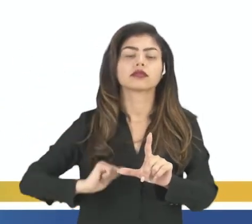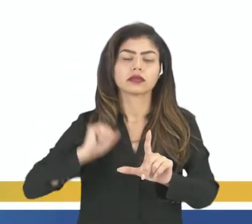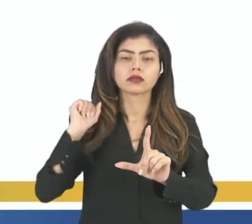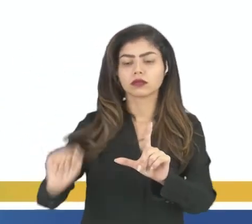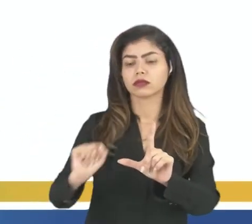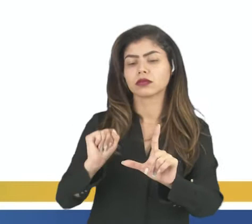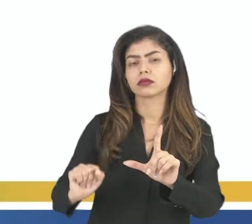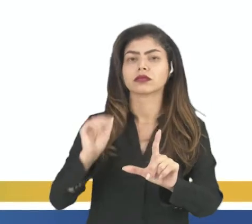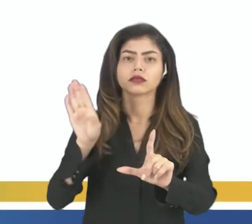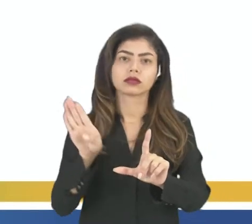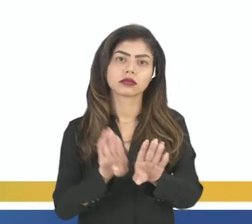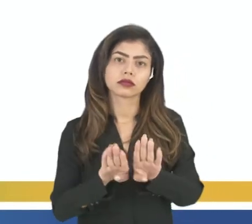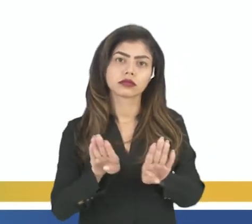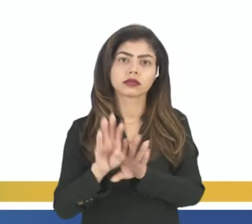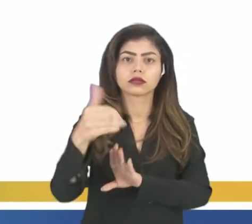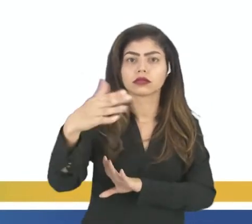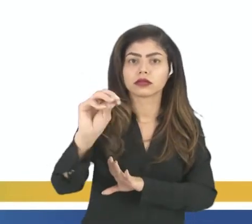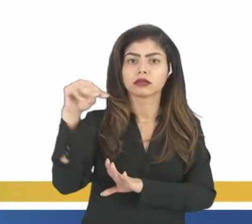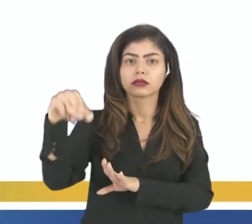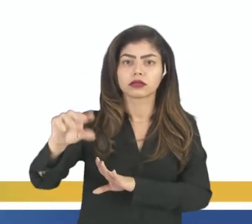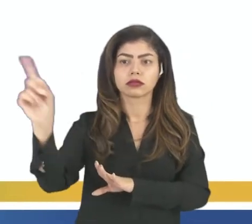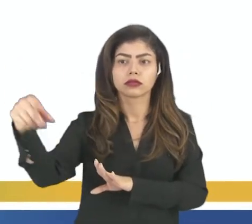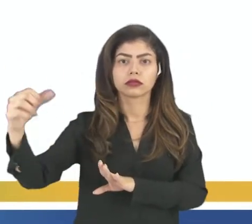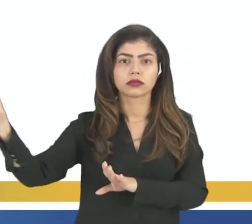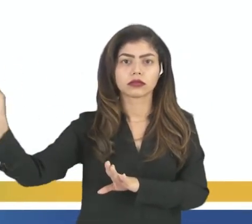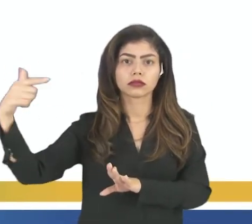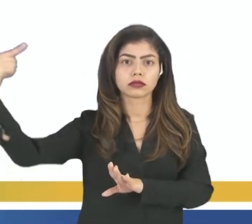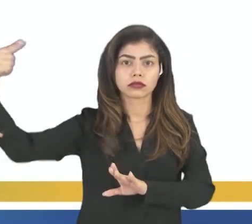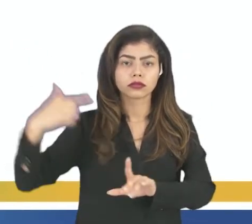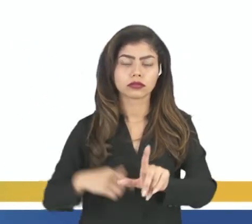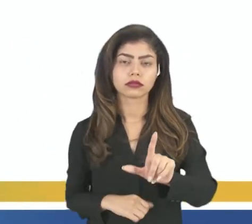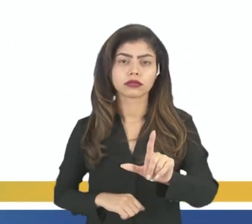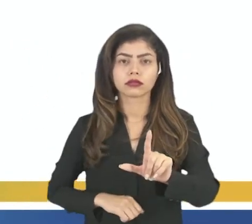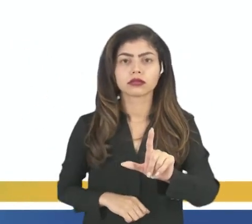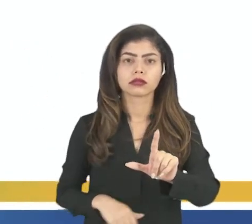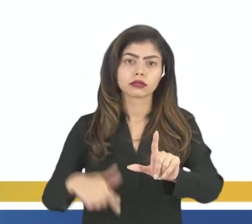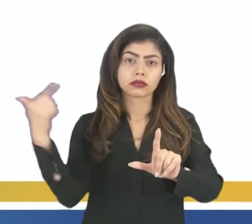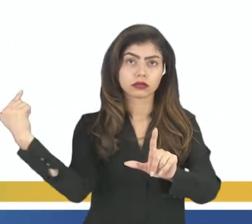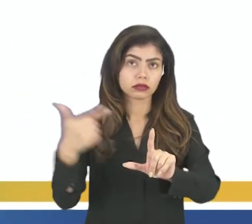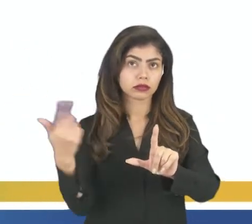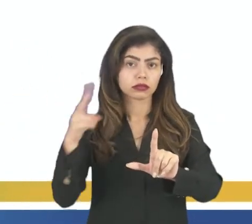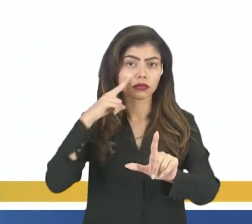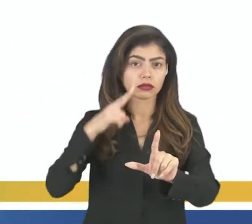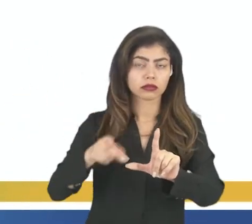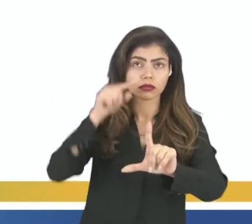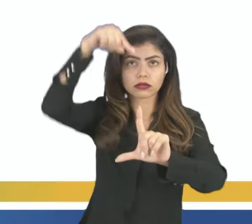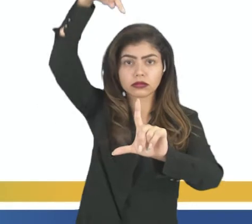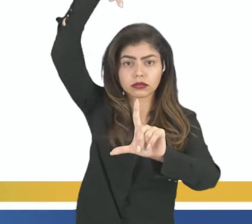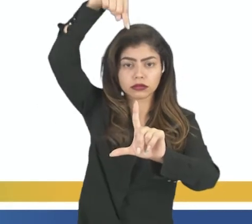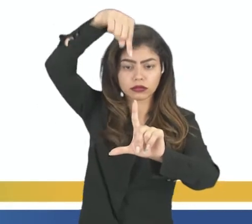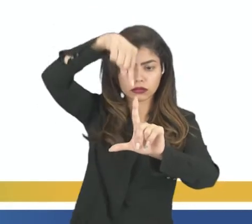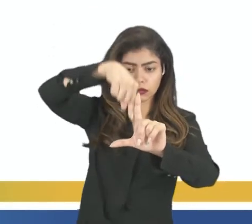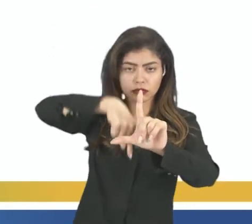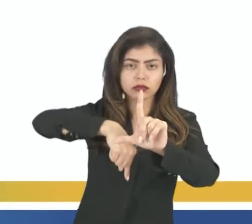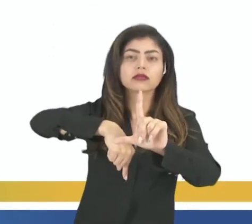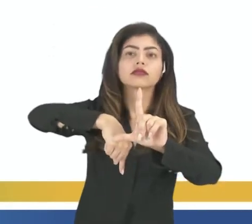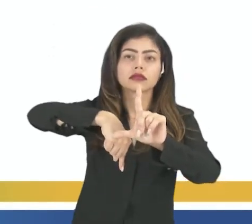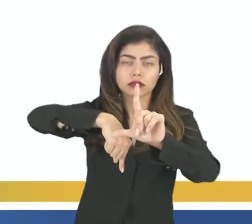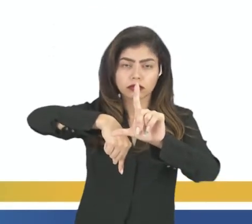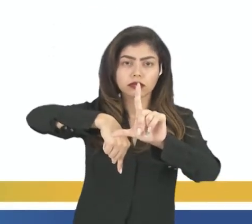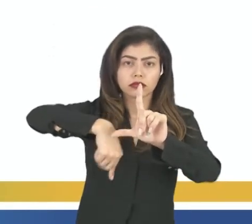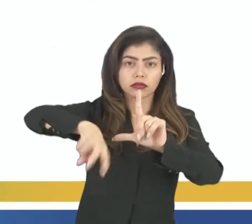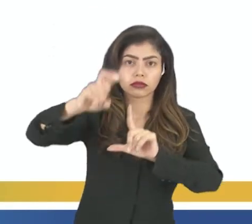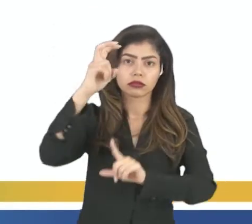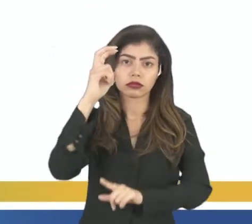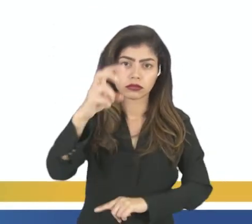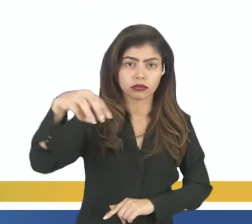pode ser considerada como 10 metros por segundo ao quadrado. Na segunda situação, o corpo desce de uma altura de 1,5 metros